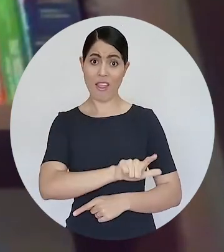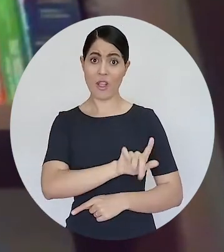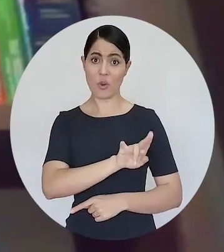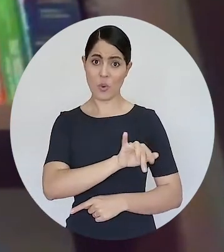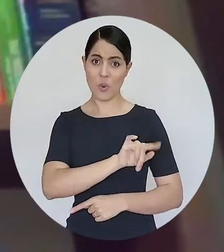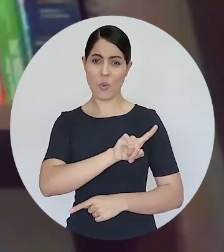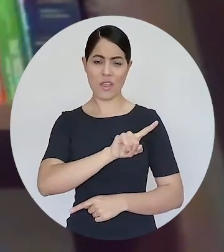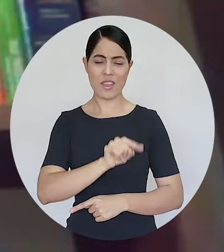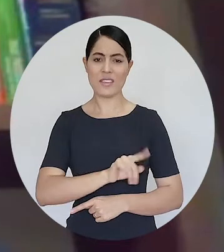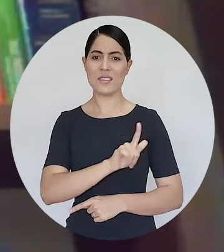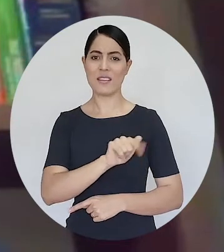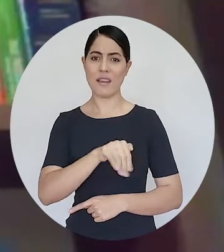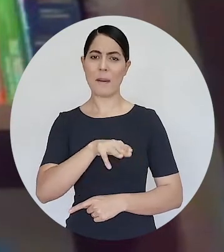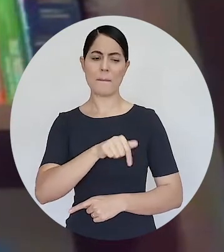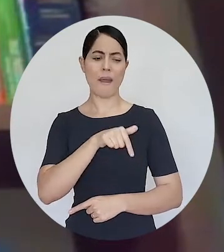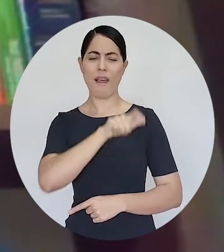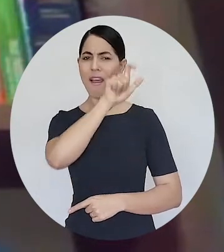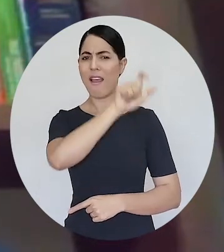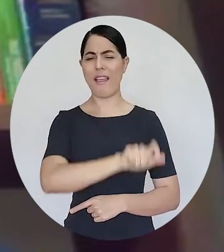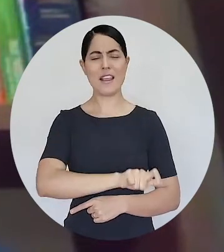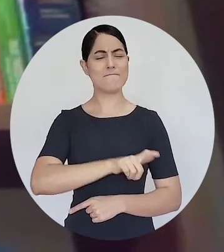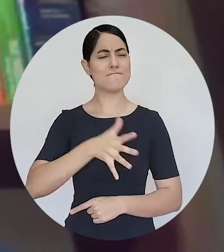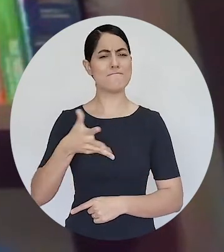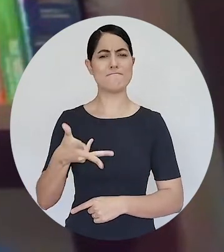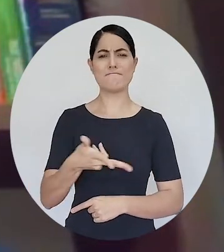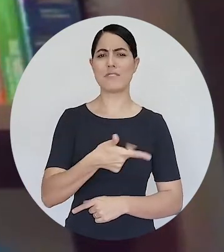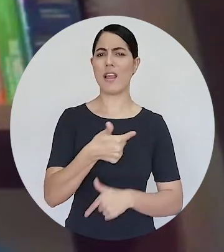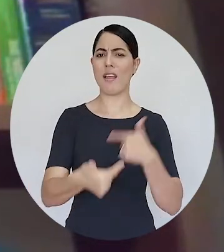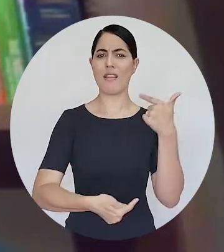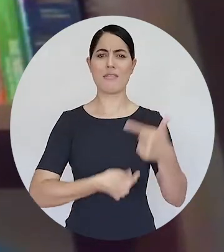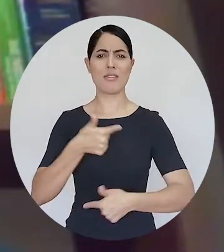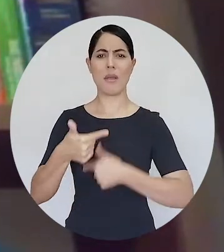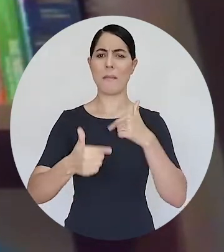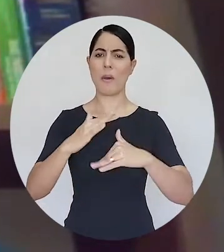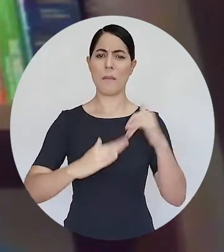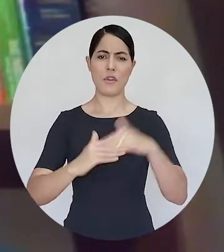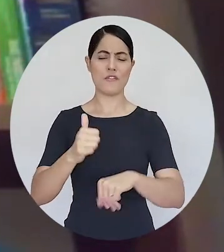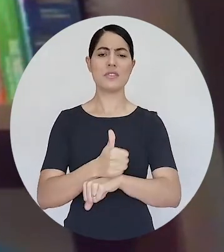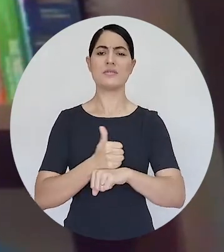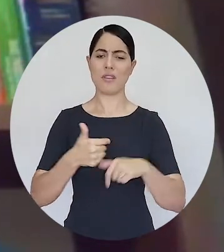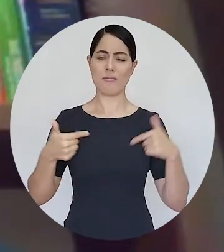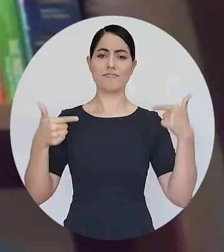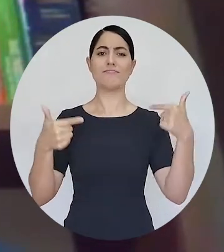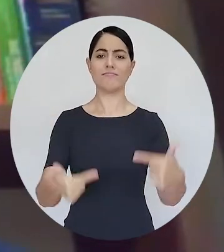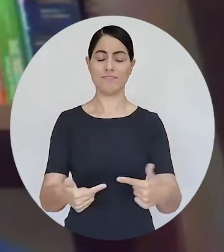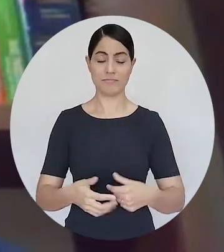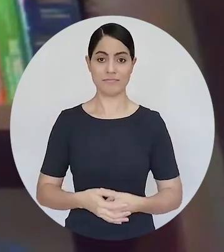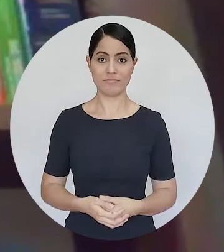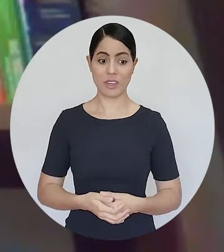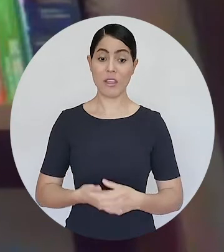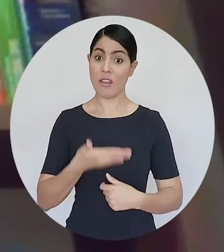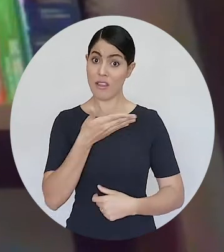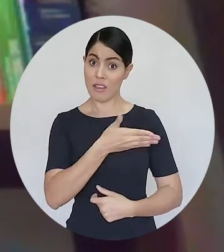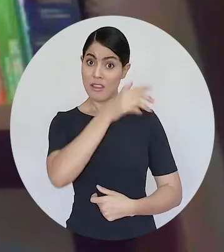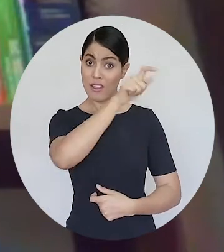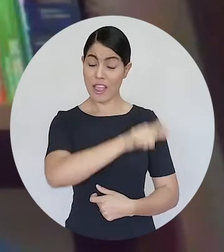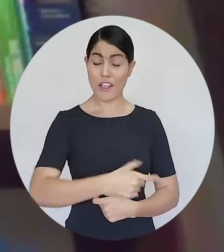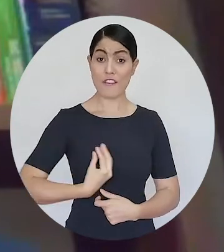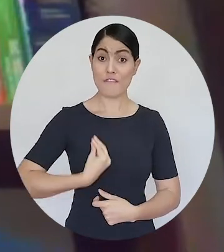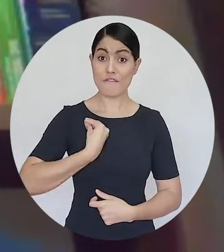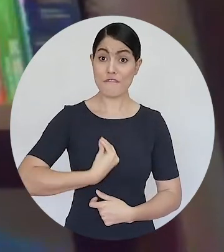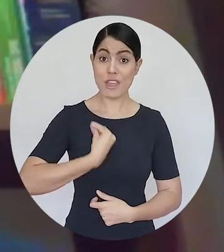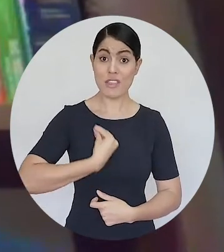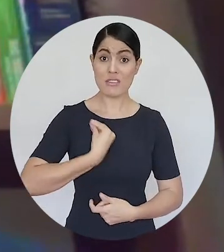Luiz Gama, que foi um batalhador para exercer a profissão. E é sempre bom lembrar, ele dedicou